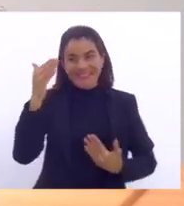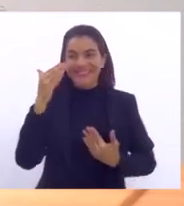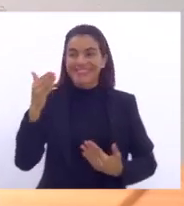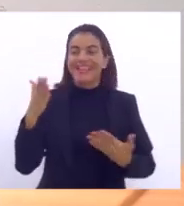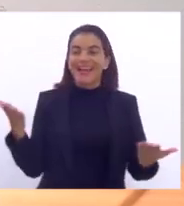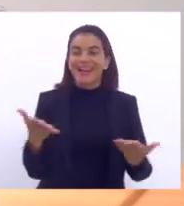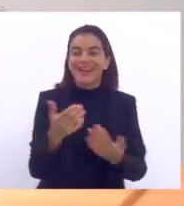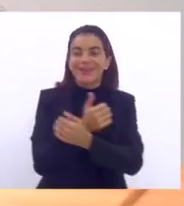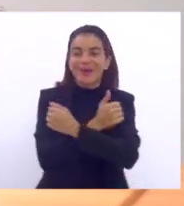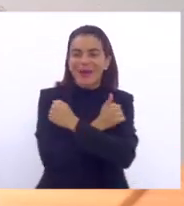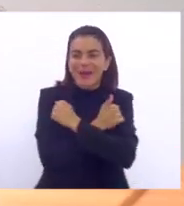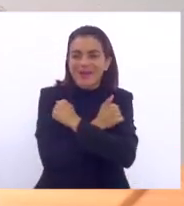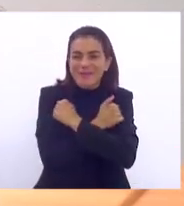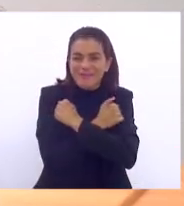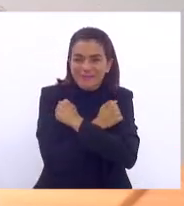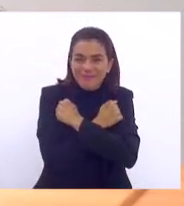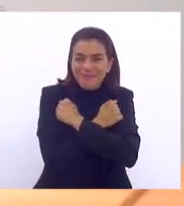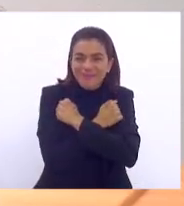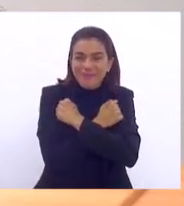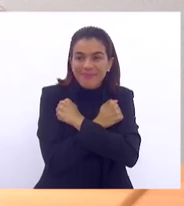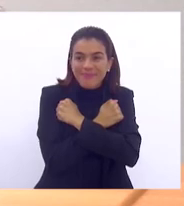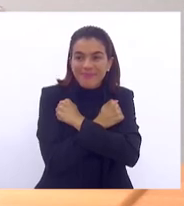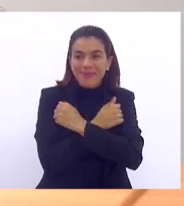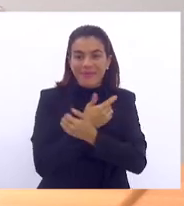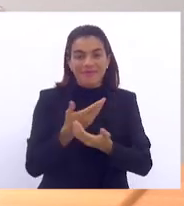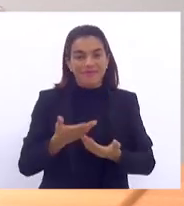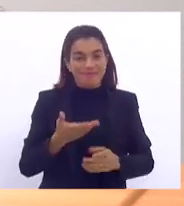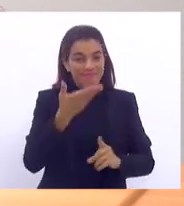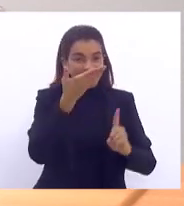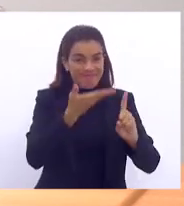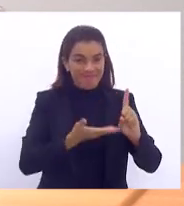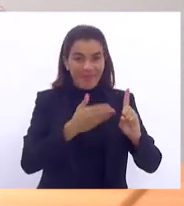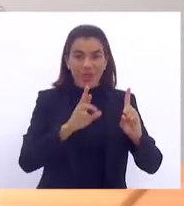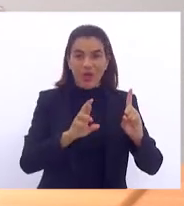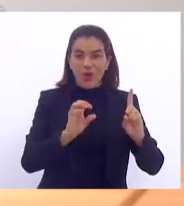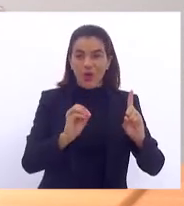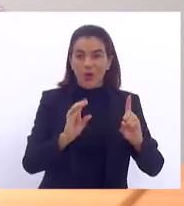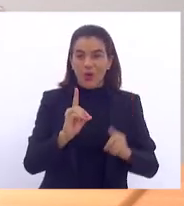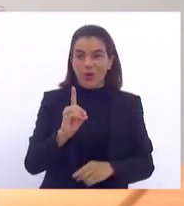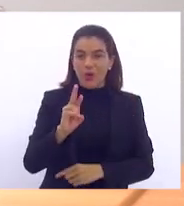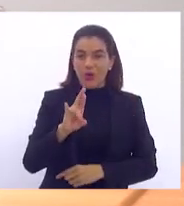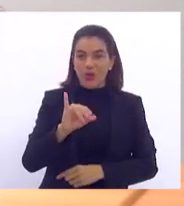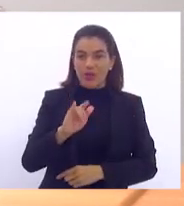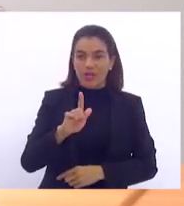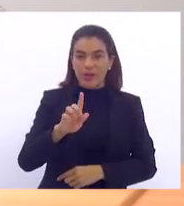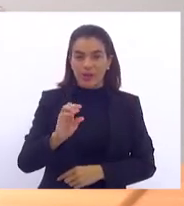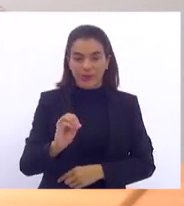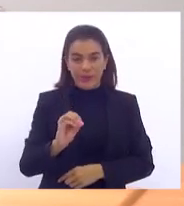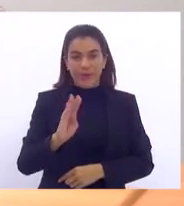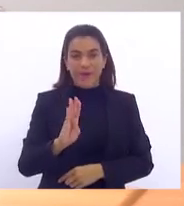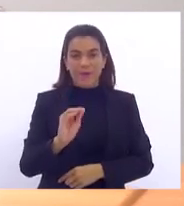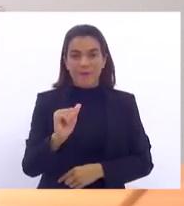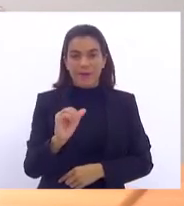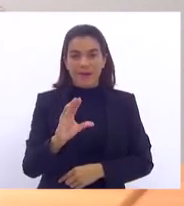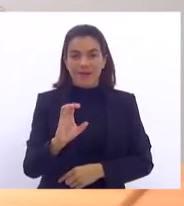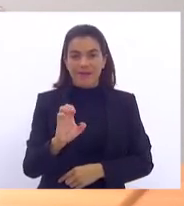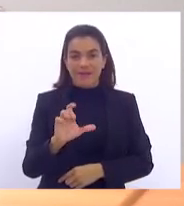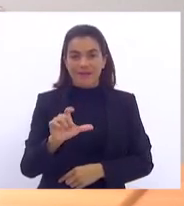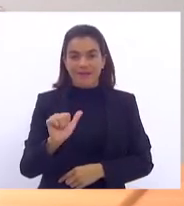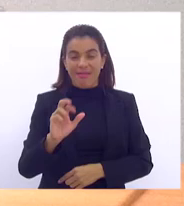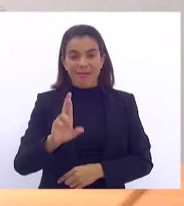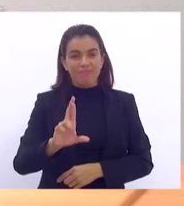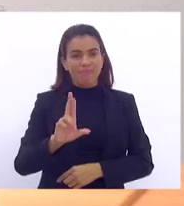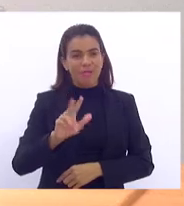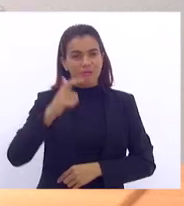abraço você que teve que se ausentar para o Rodrigo Barcelar também por eh ter essa essa